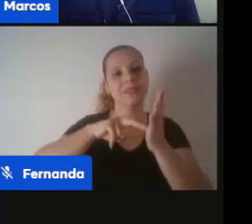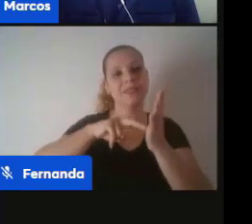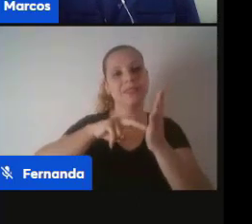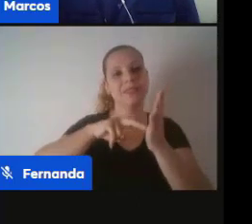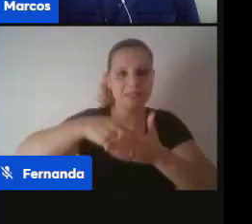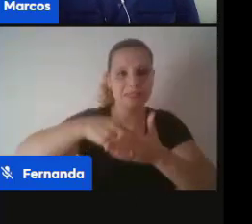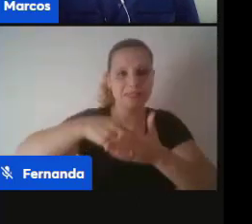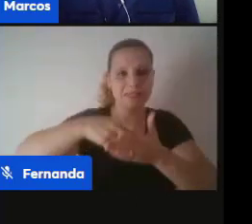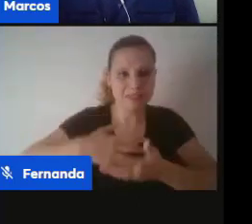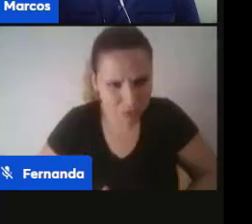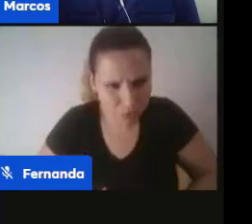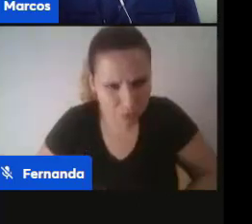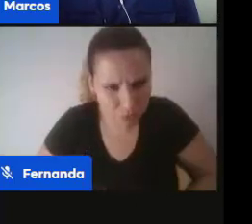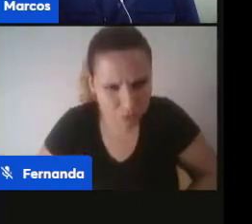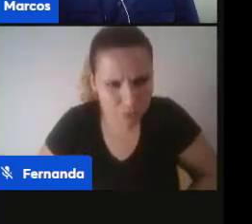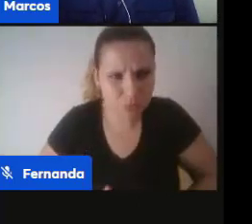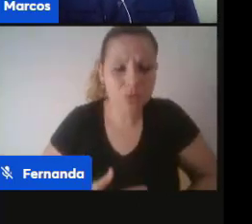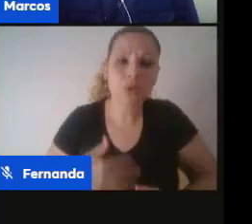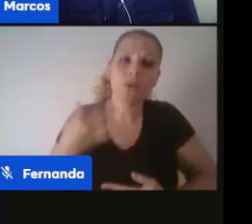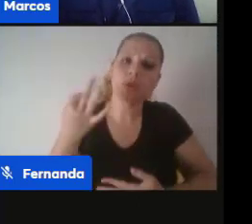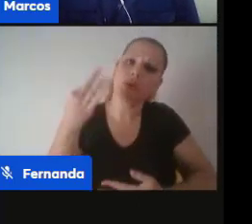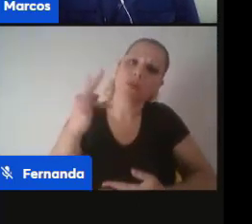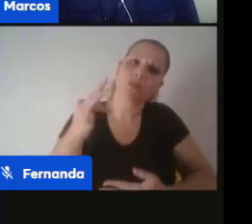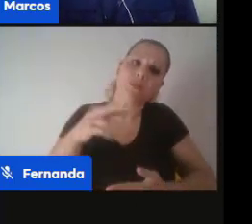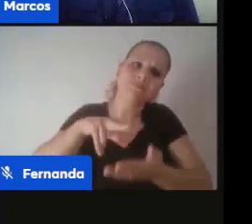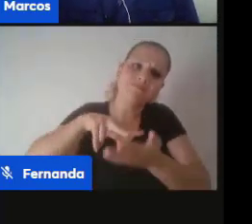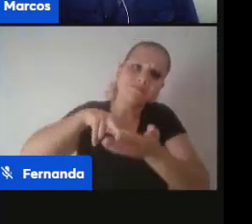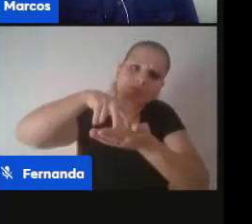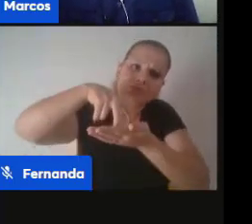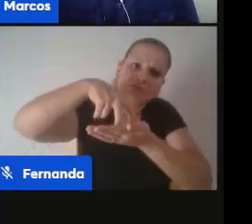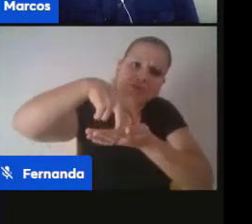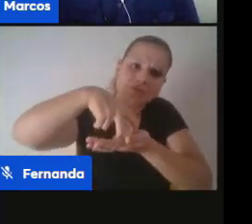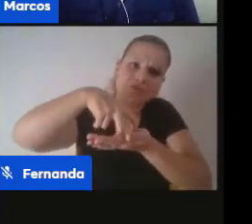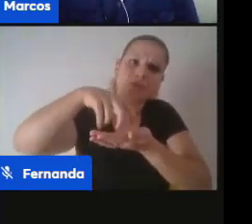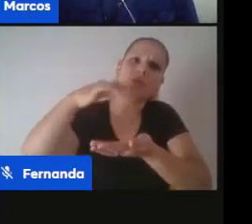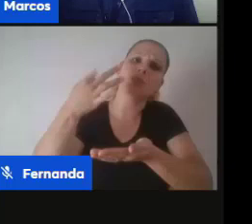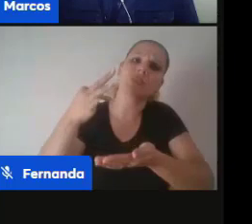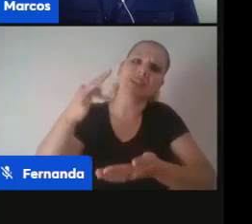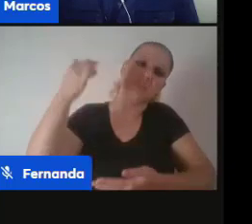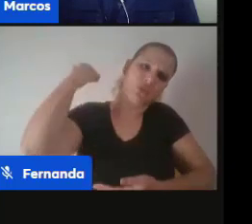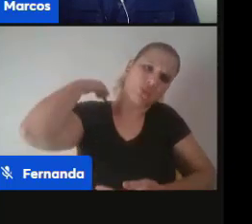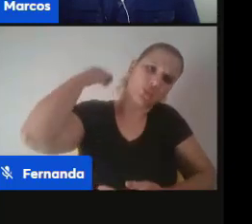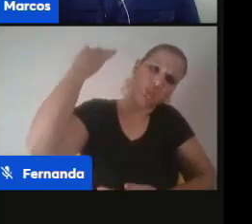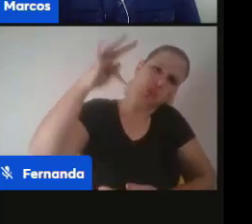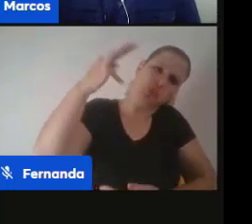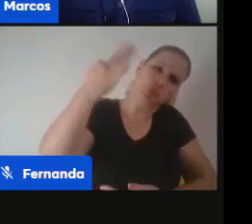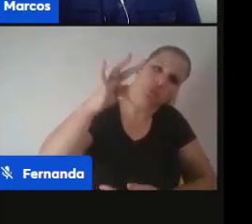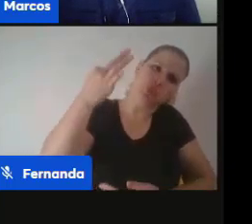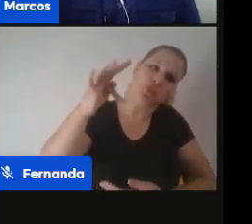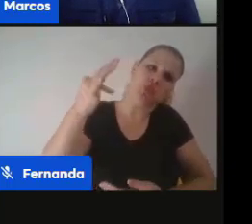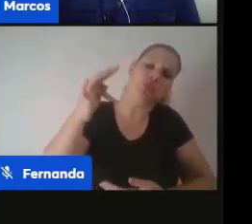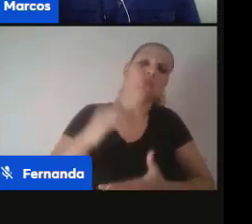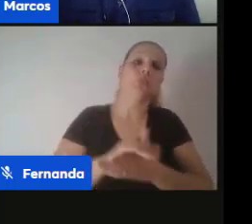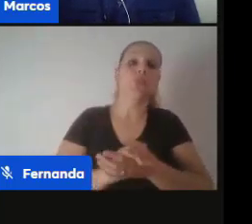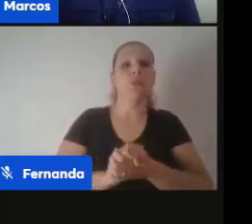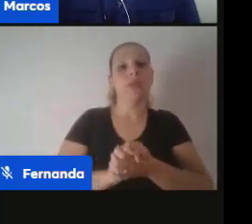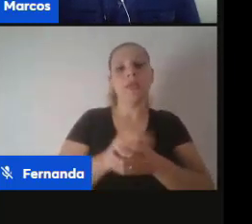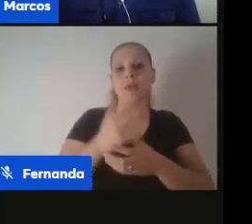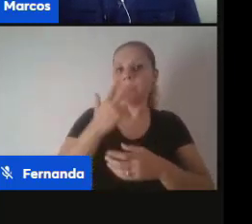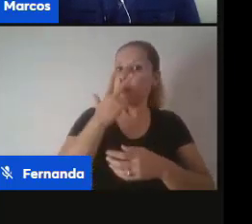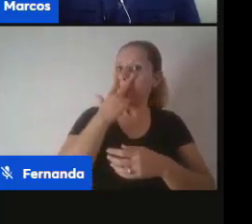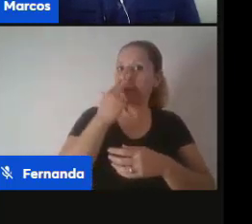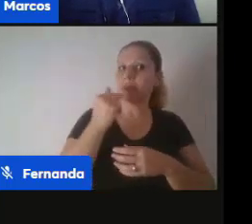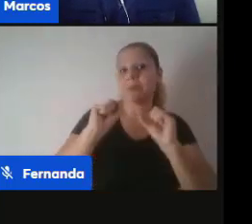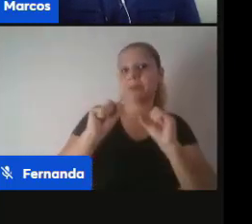pessoa andava com uma aparência curvada por conta das dores que dava, articulares nas costas, coluna, cervical, lombar. Então, ela dava